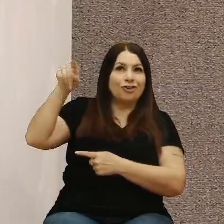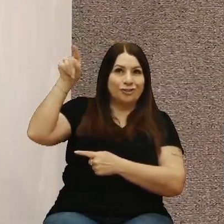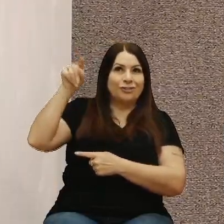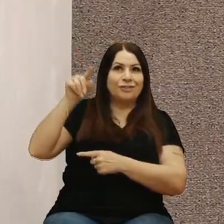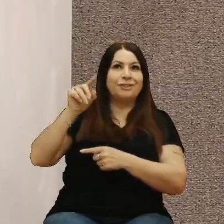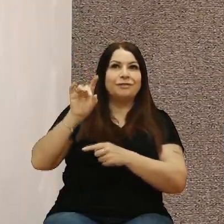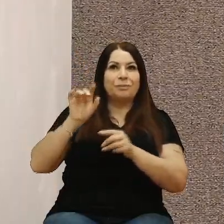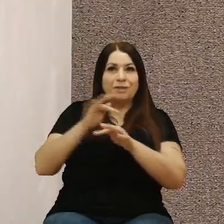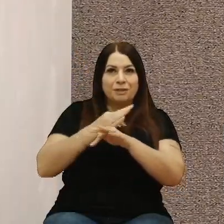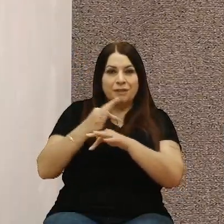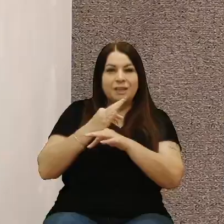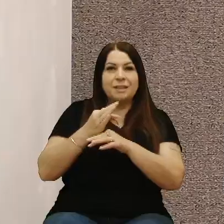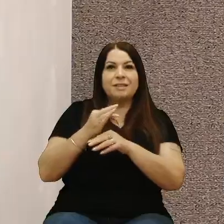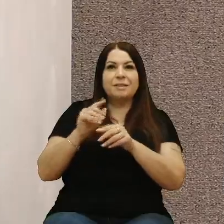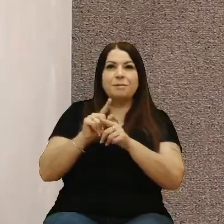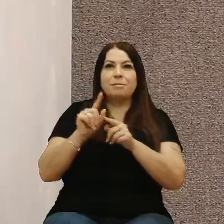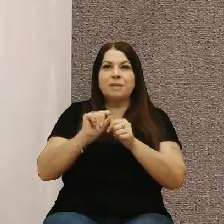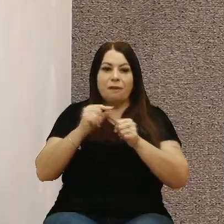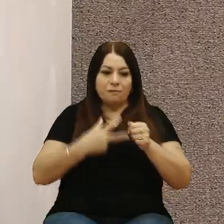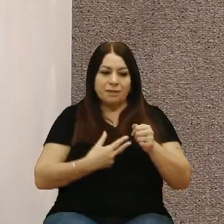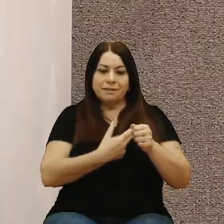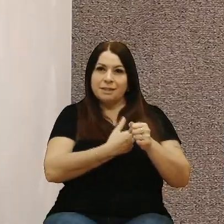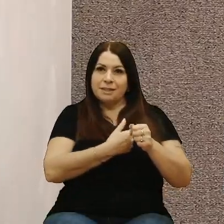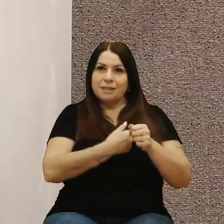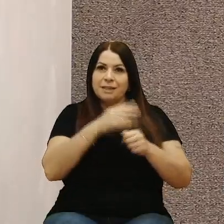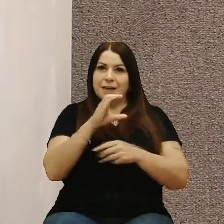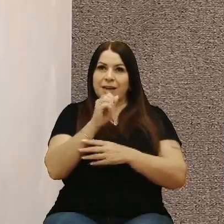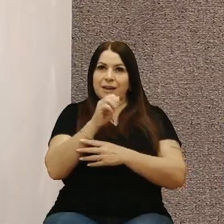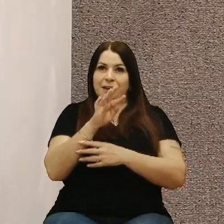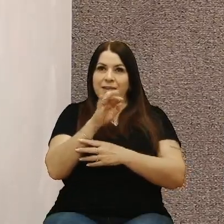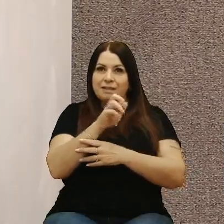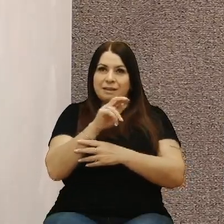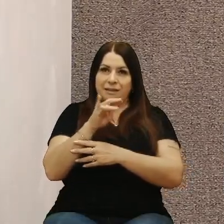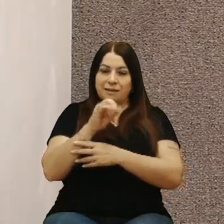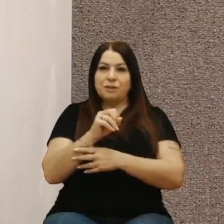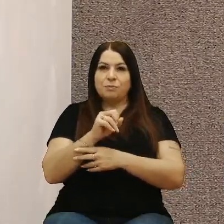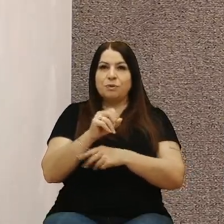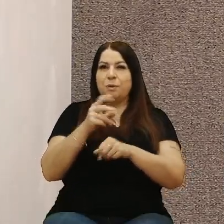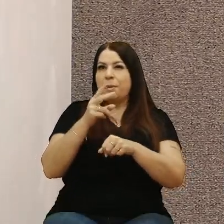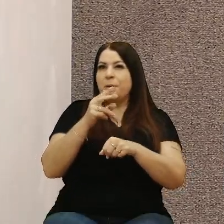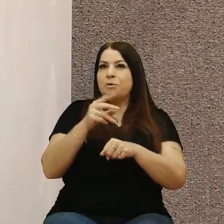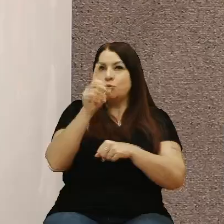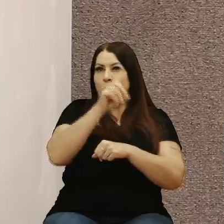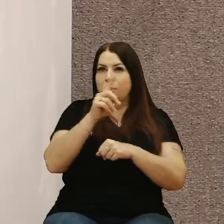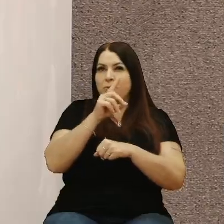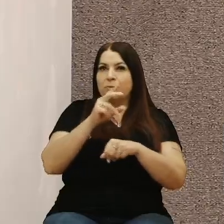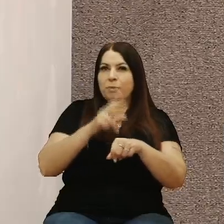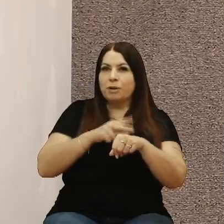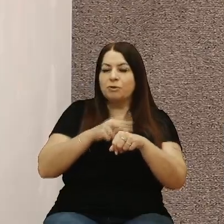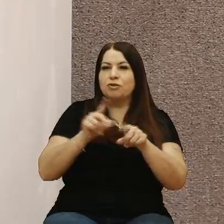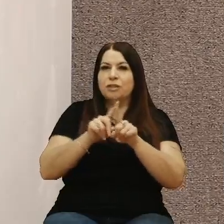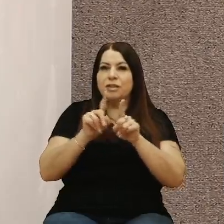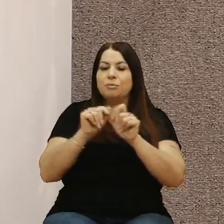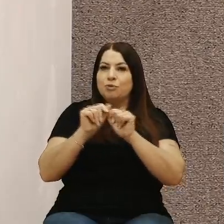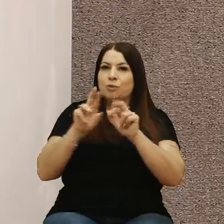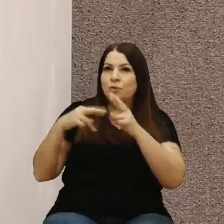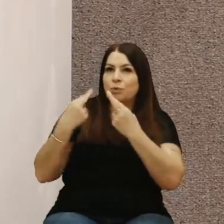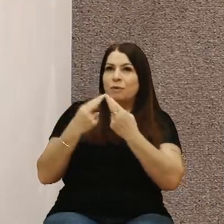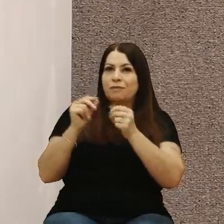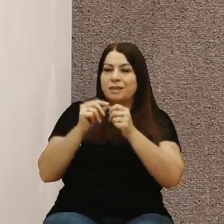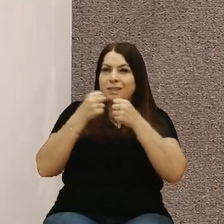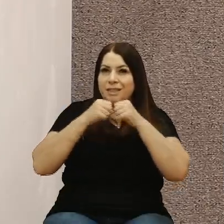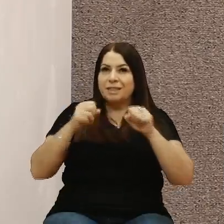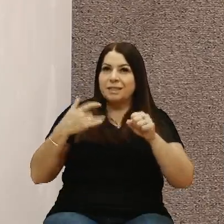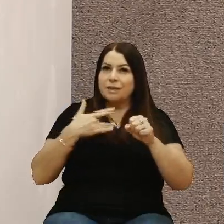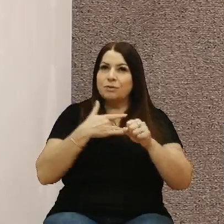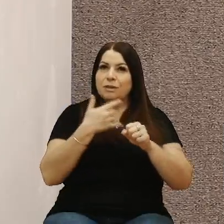Gramado, e precisava fazer um cateterismo. No domingo ao meio-dia, enquanto o Rafael almoçava, acho que fazia reunião lá com a Margaret, o setor da Secretaria da